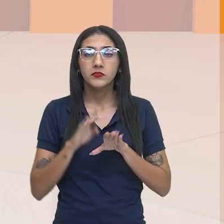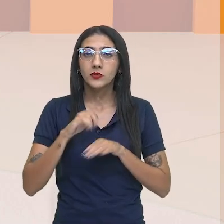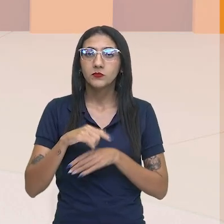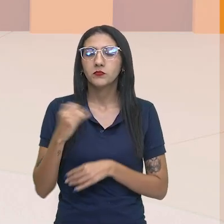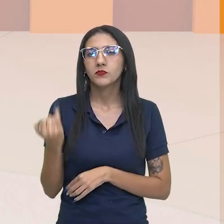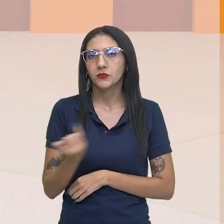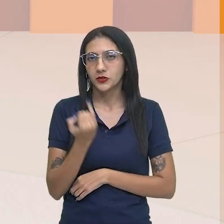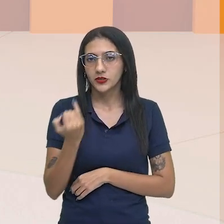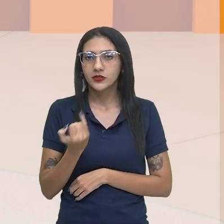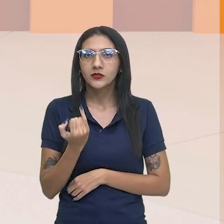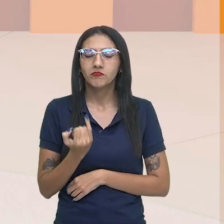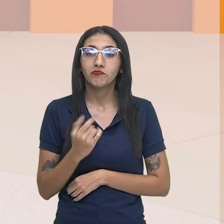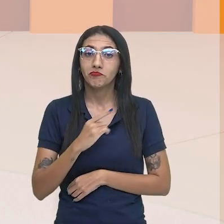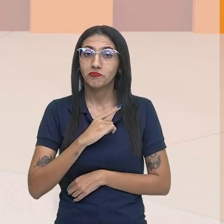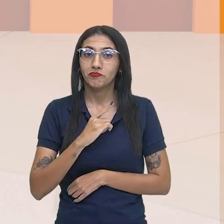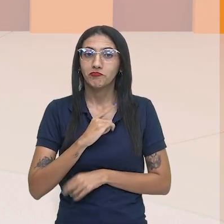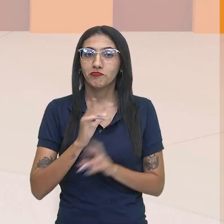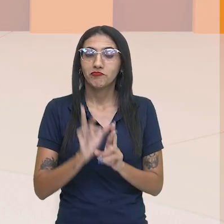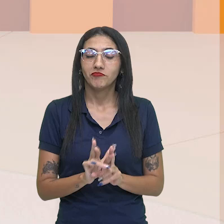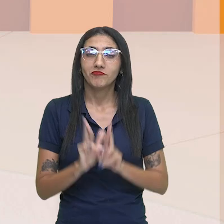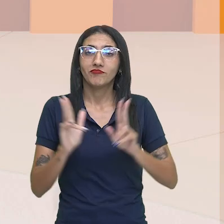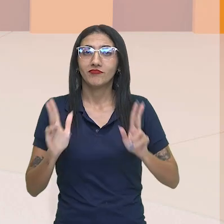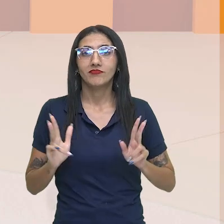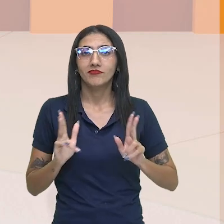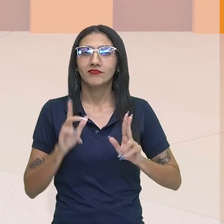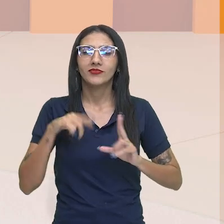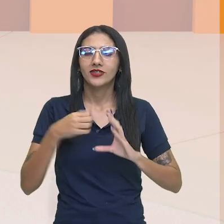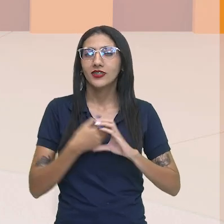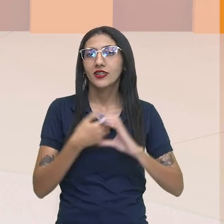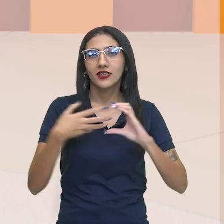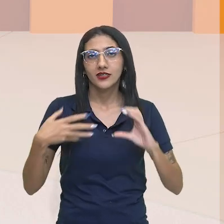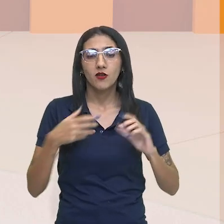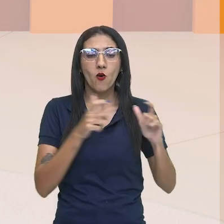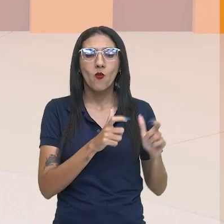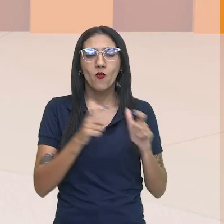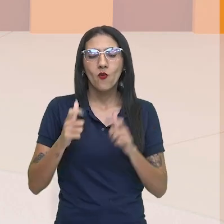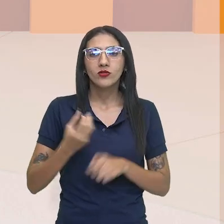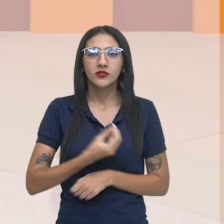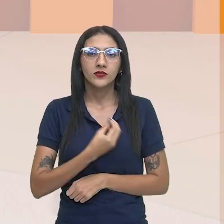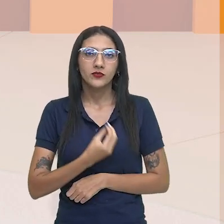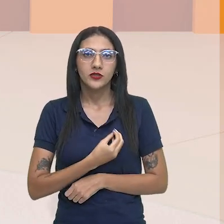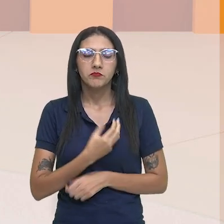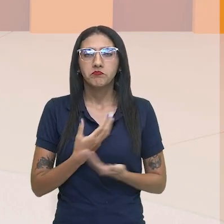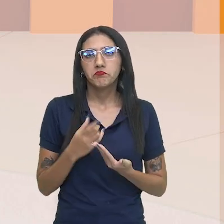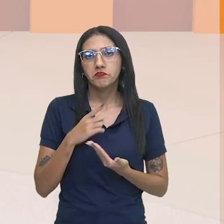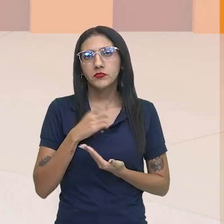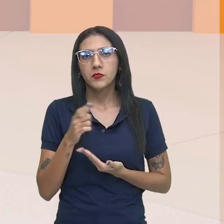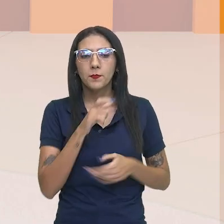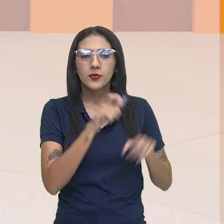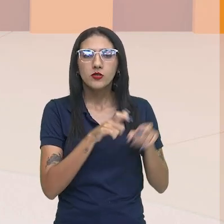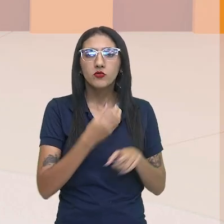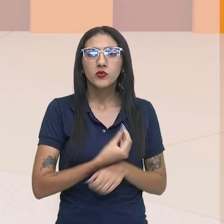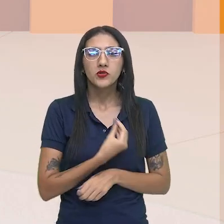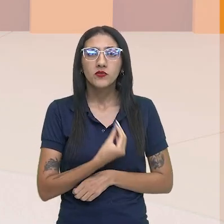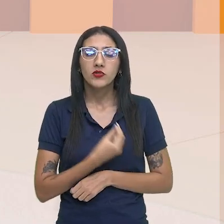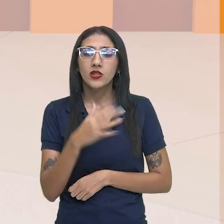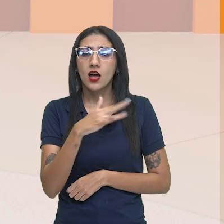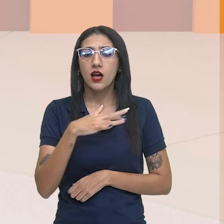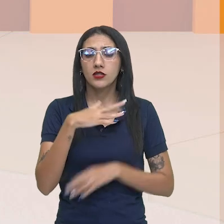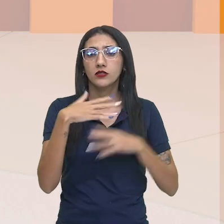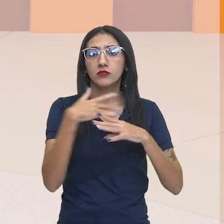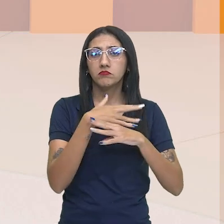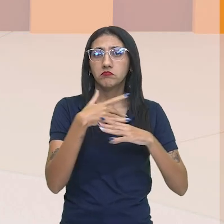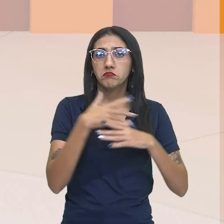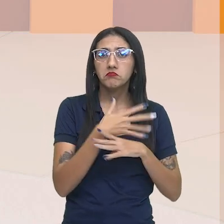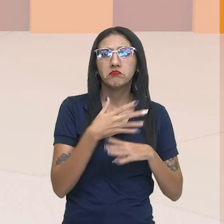E existem diferenças, né, nas características dos lugares de onde elas vivem. Tem pessoas que vivem em áreas mais urbanizadas,